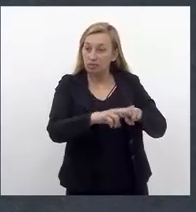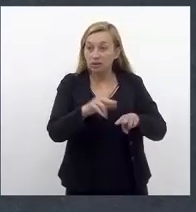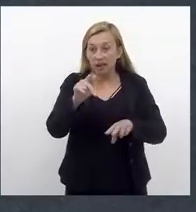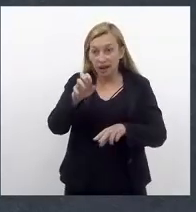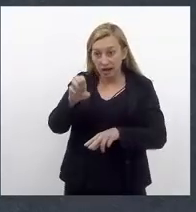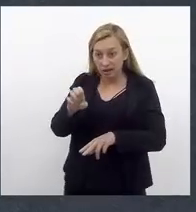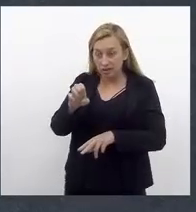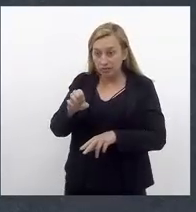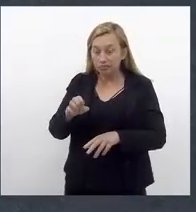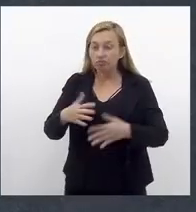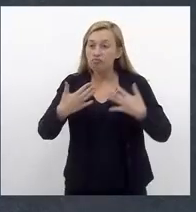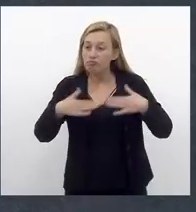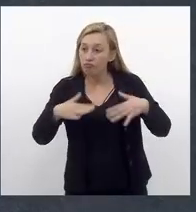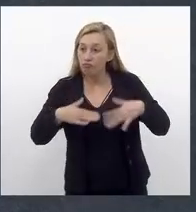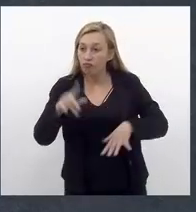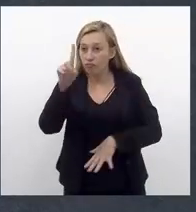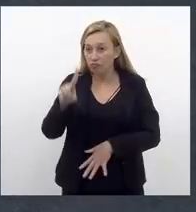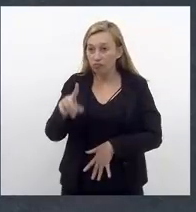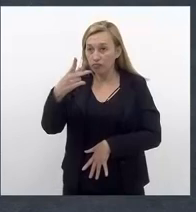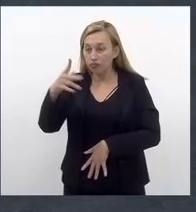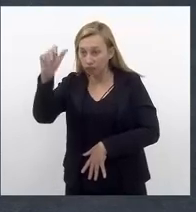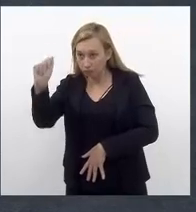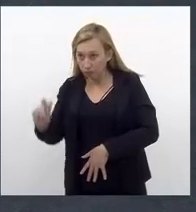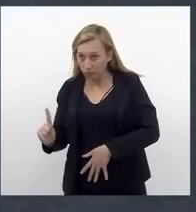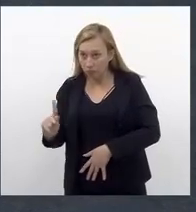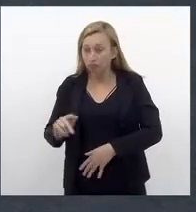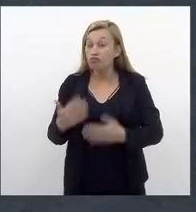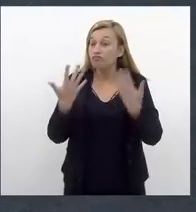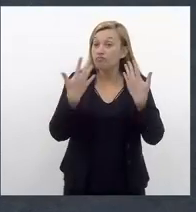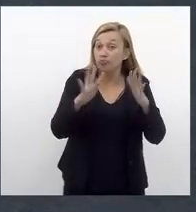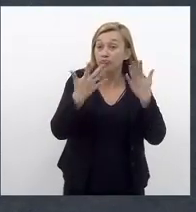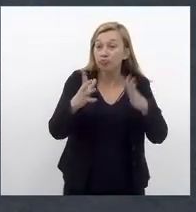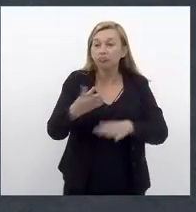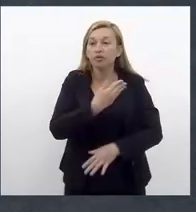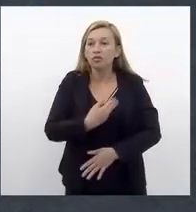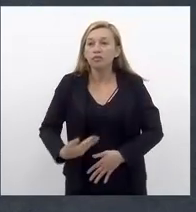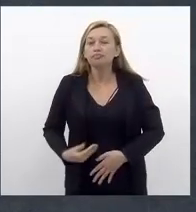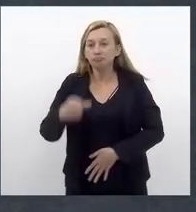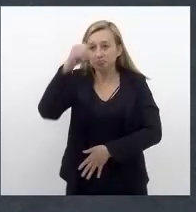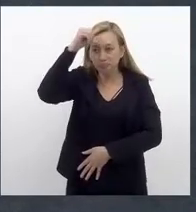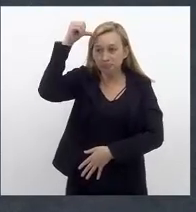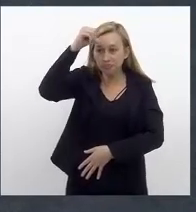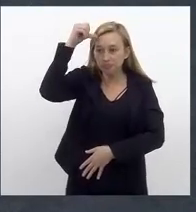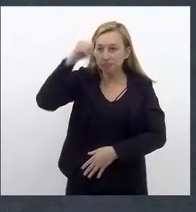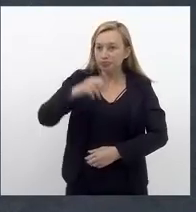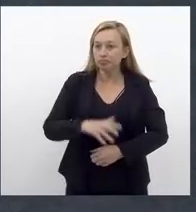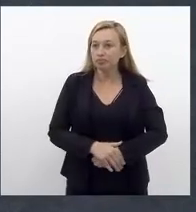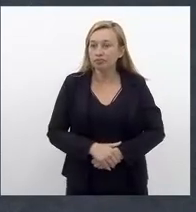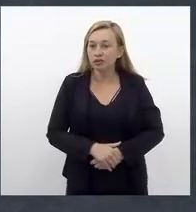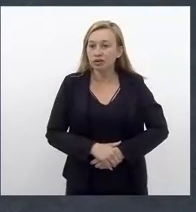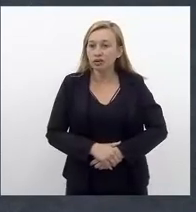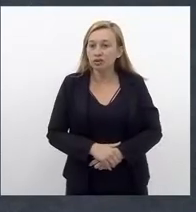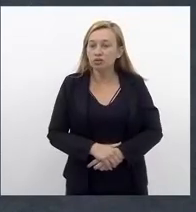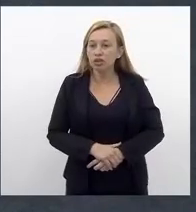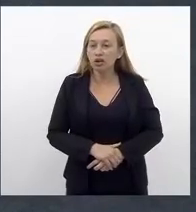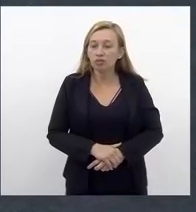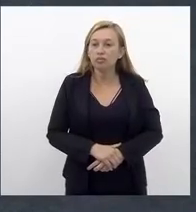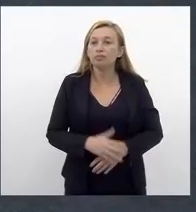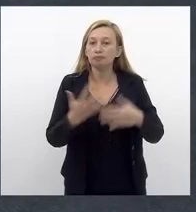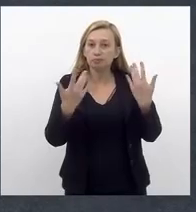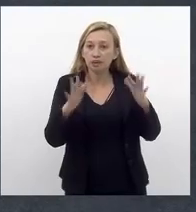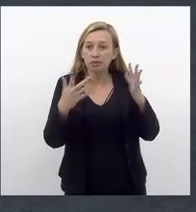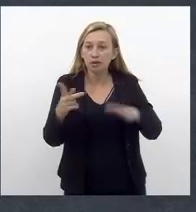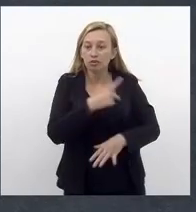e o direito à sua aposentadoria parabenizar o governador Cláudio Castro parabenizar o presidente da Assembleia